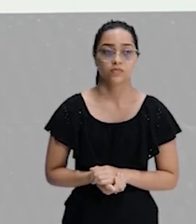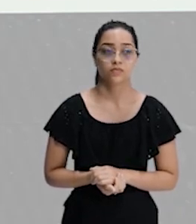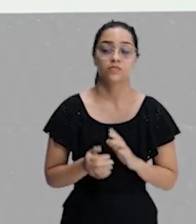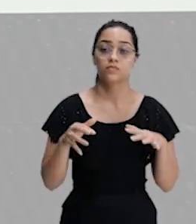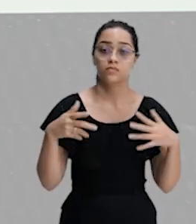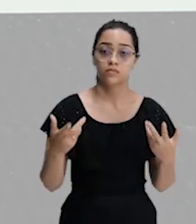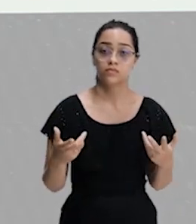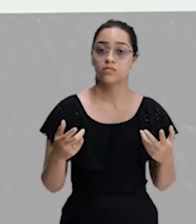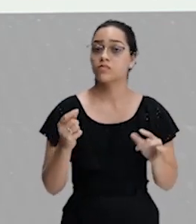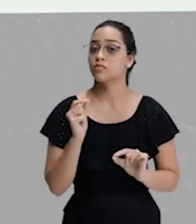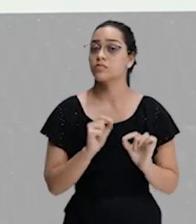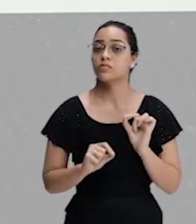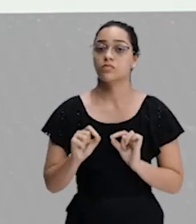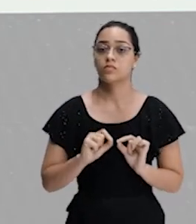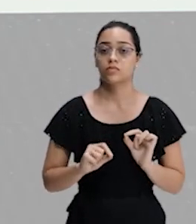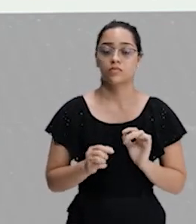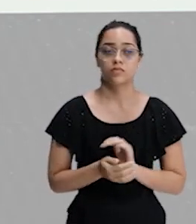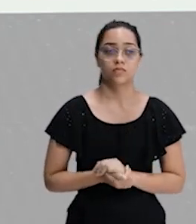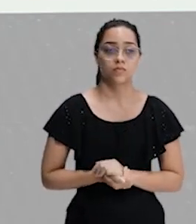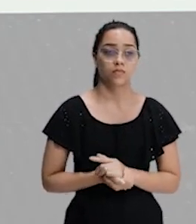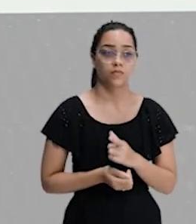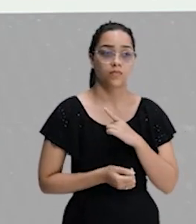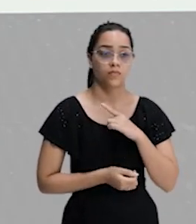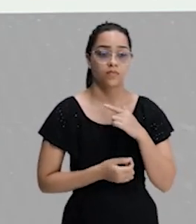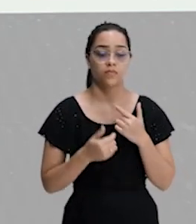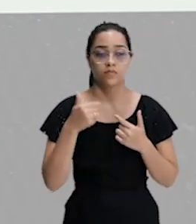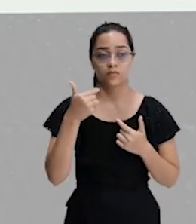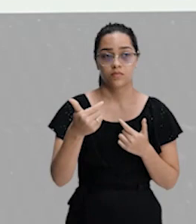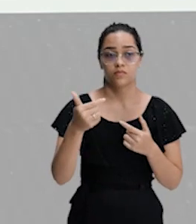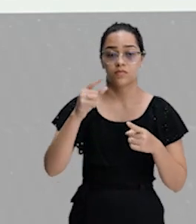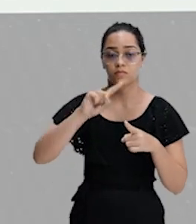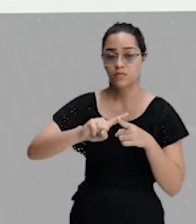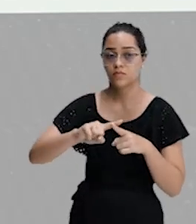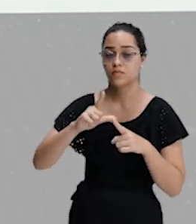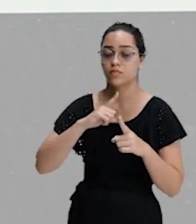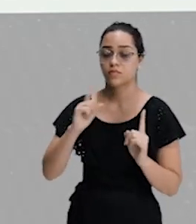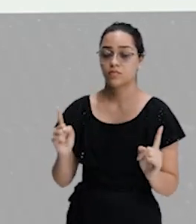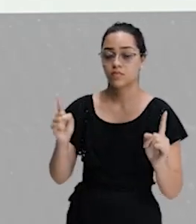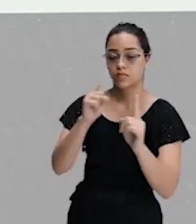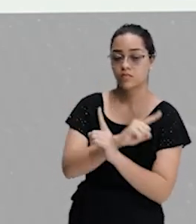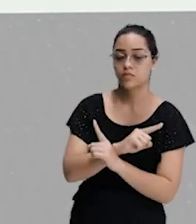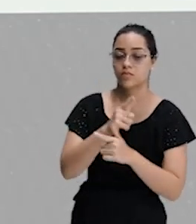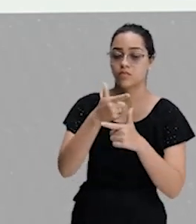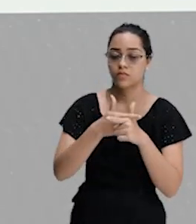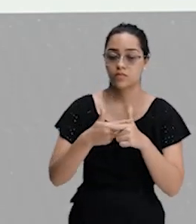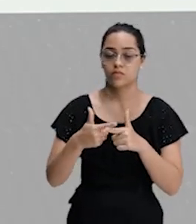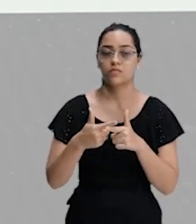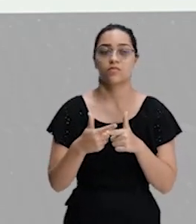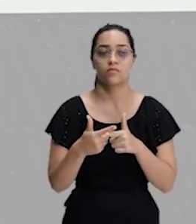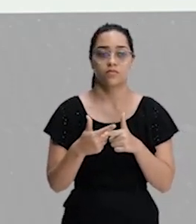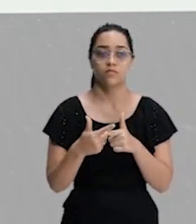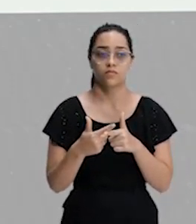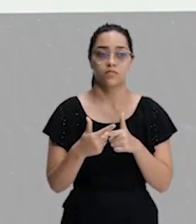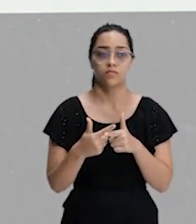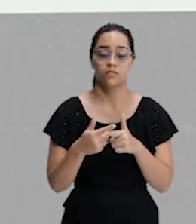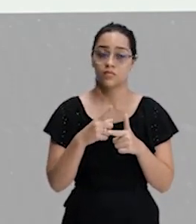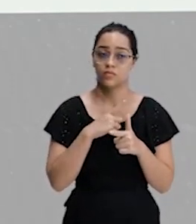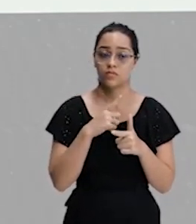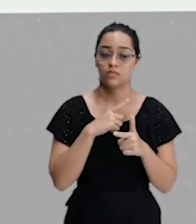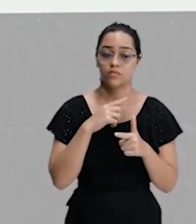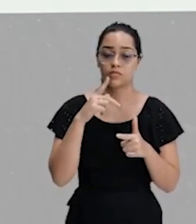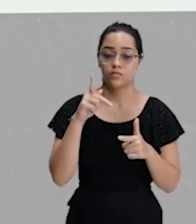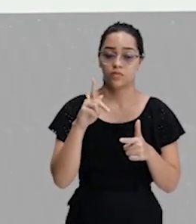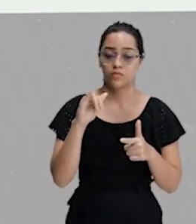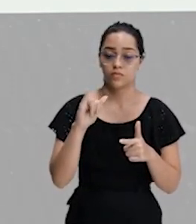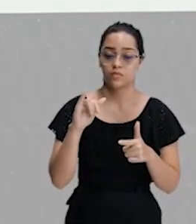Ora, pessoal, vamos lá. Esse 2 que está multiplicando, eu posso falar dividindo, né? Tá? Eu vou ter que R